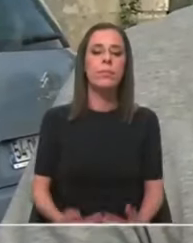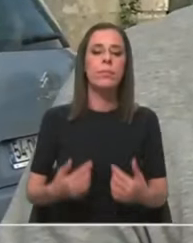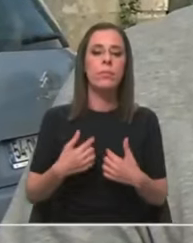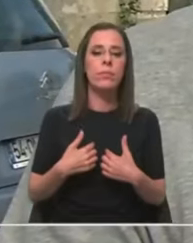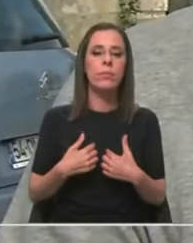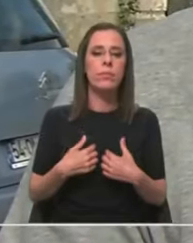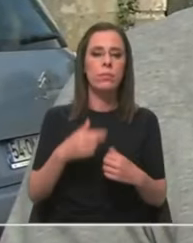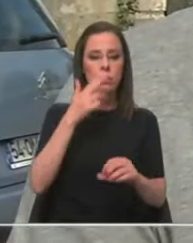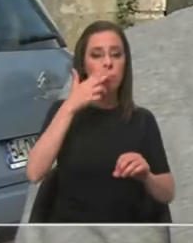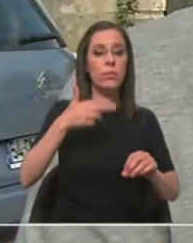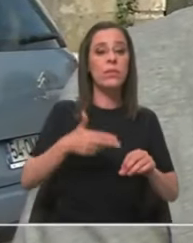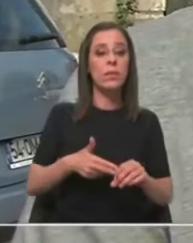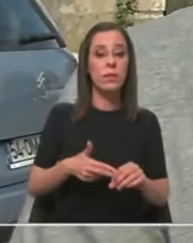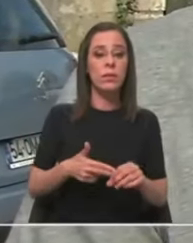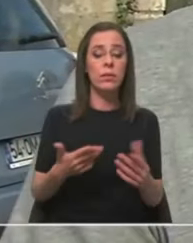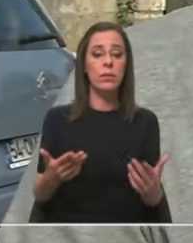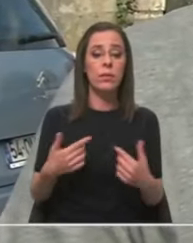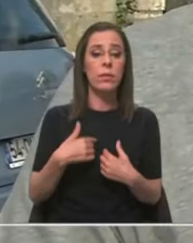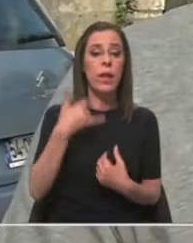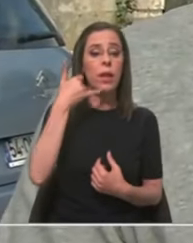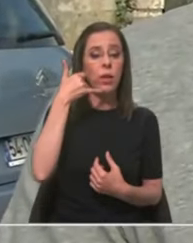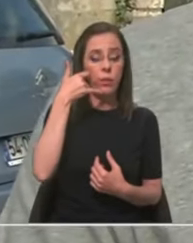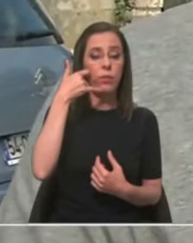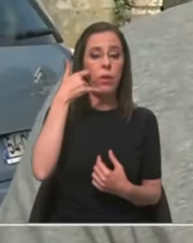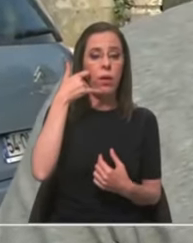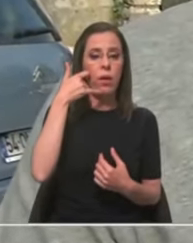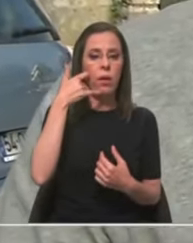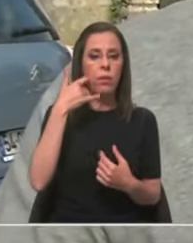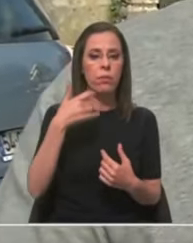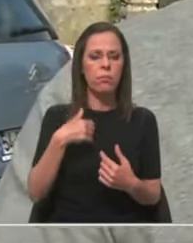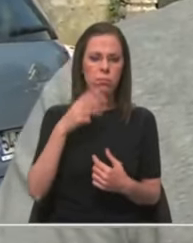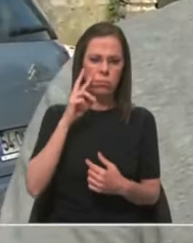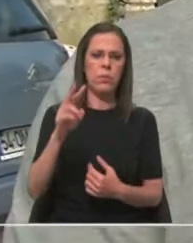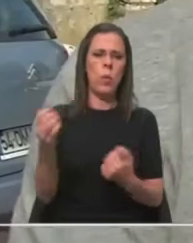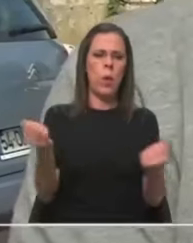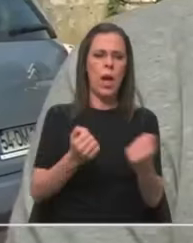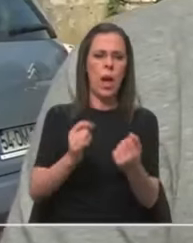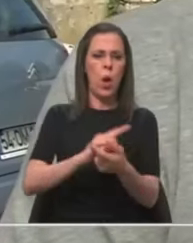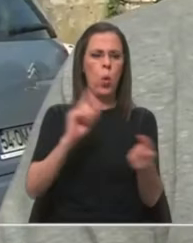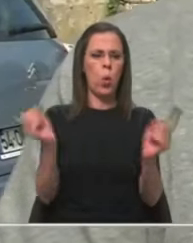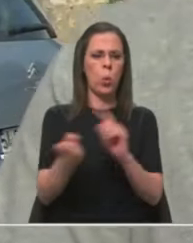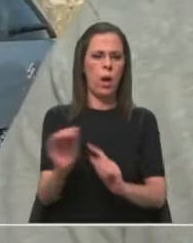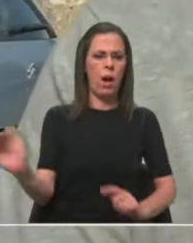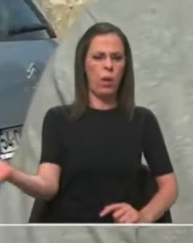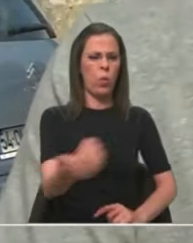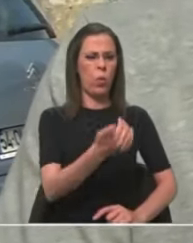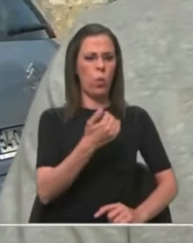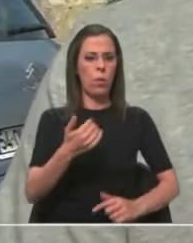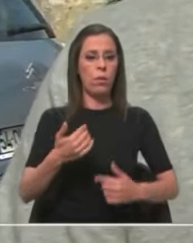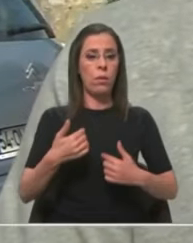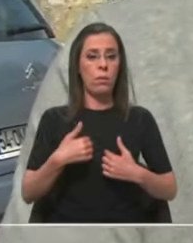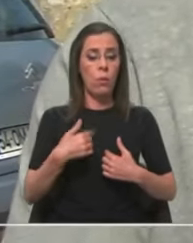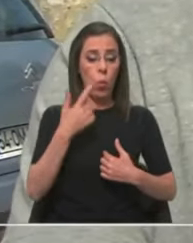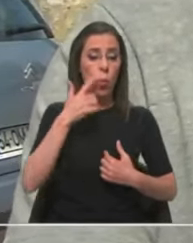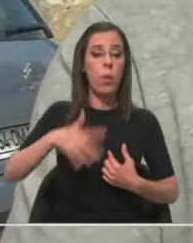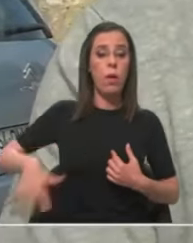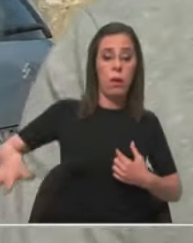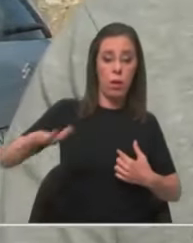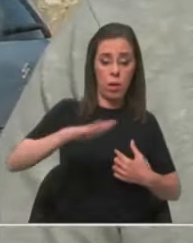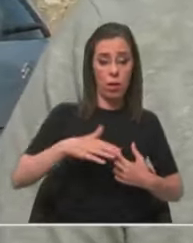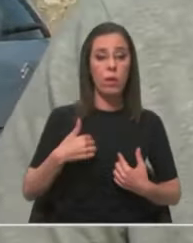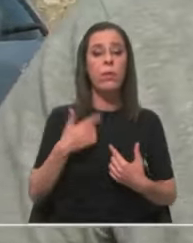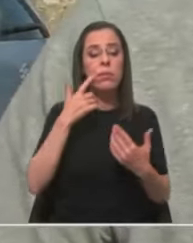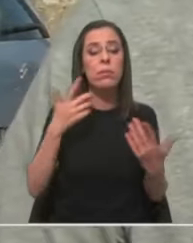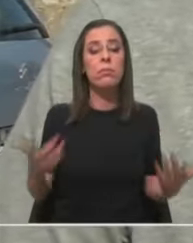estava numa área de serviço e a qual ia ao telefone, e nisto parei com um carro que vinha em sentido contrário. Eu conheço o local